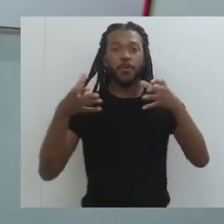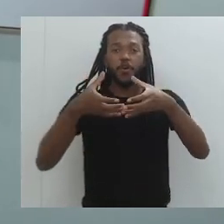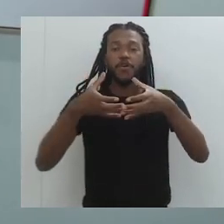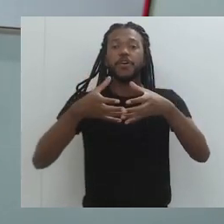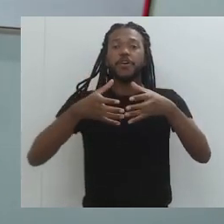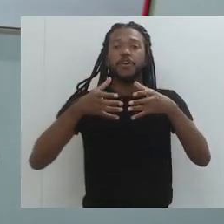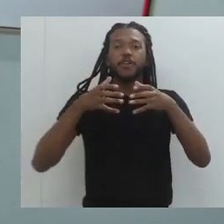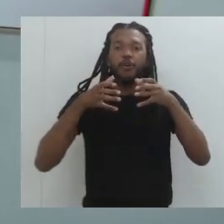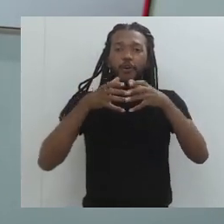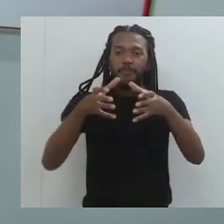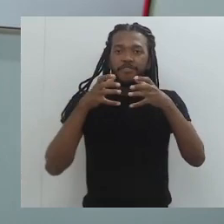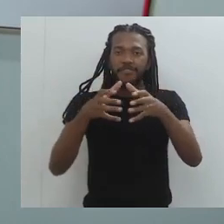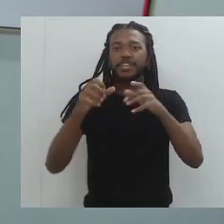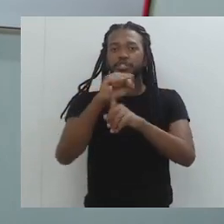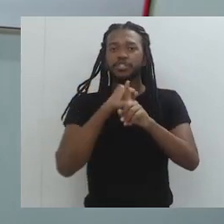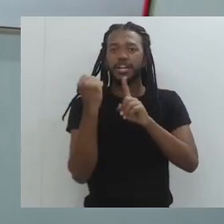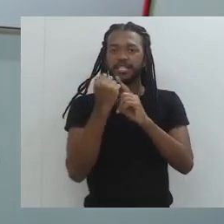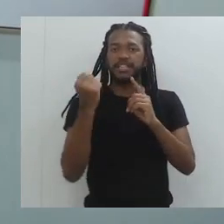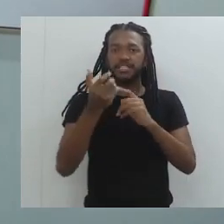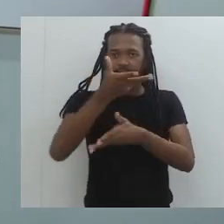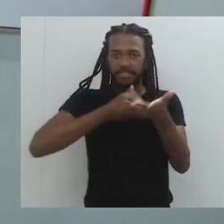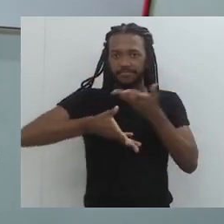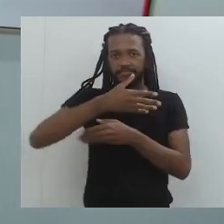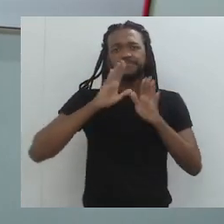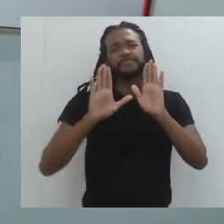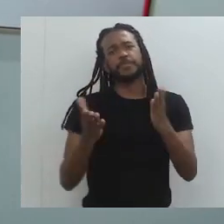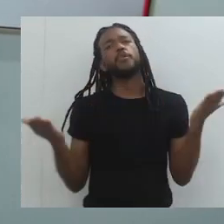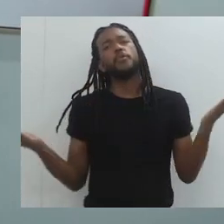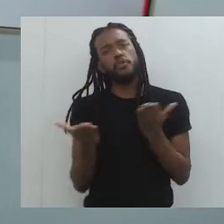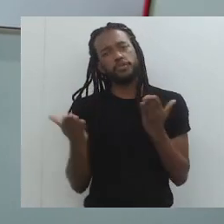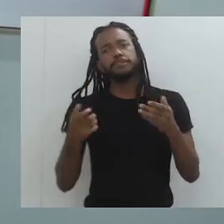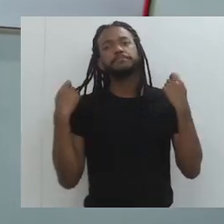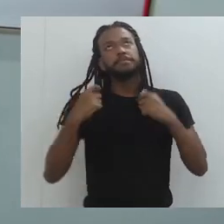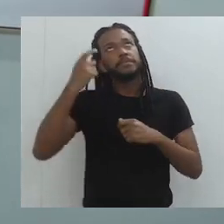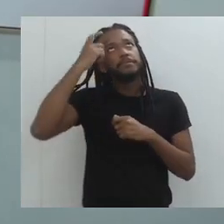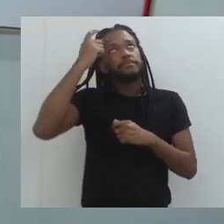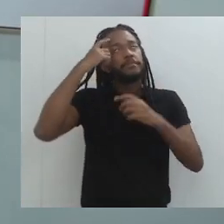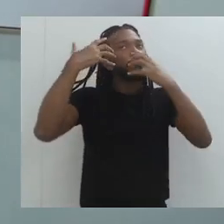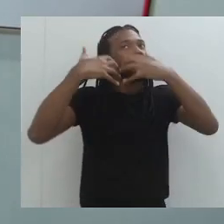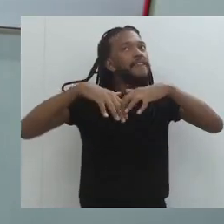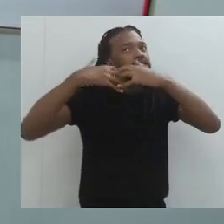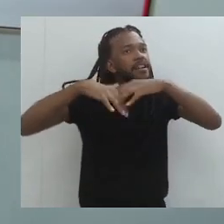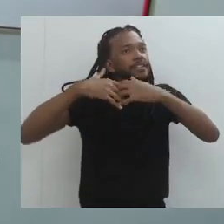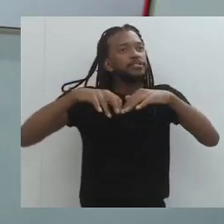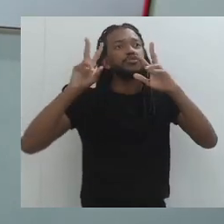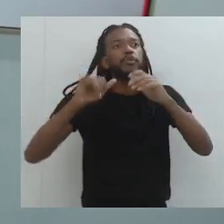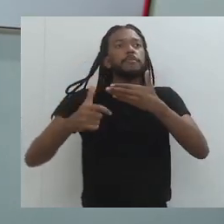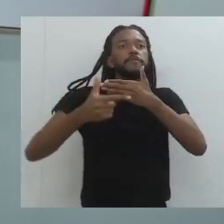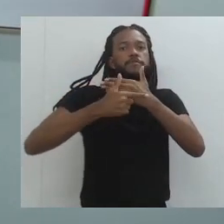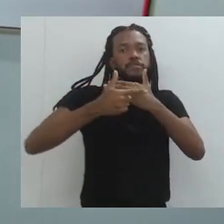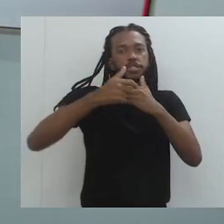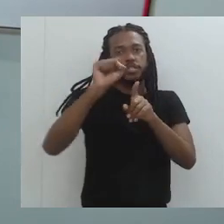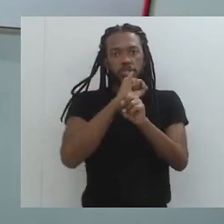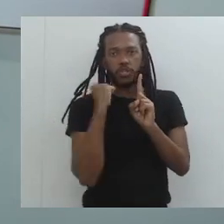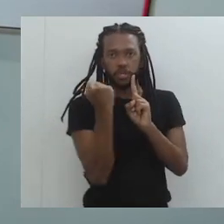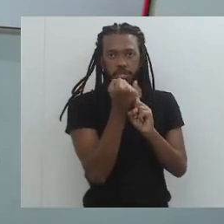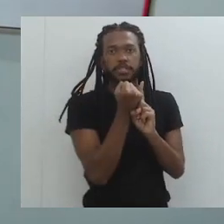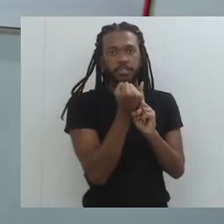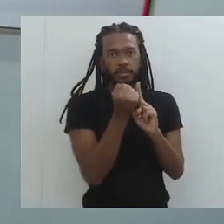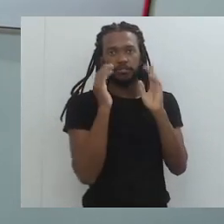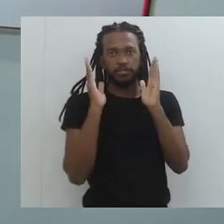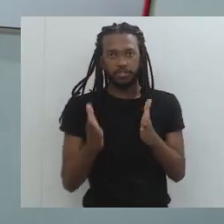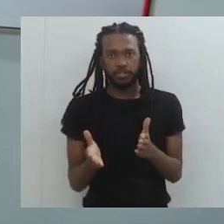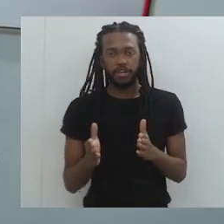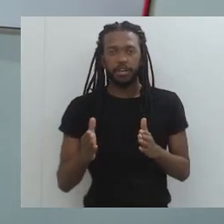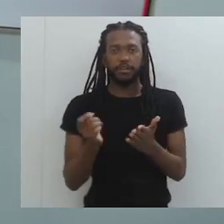socialização que existia. No tempo de hoje, a gente precisa refletir sobre essa função social